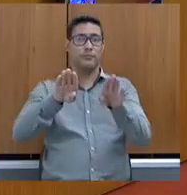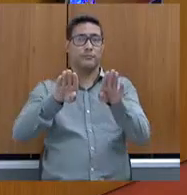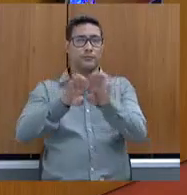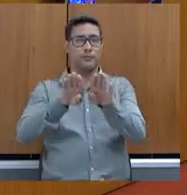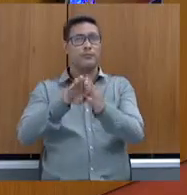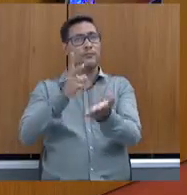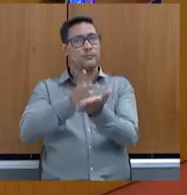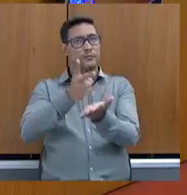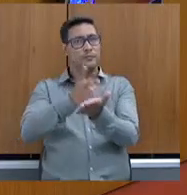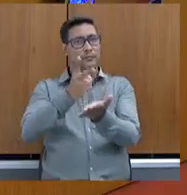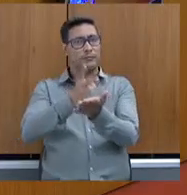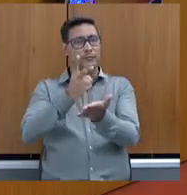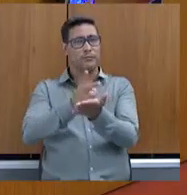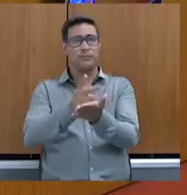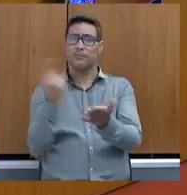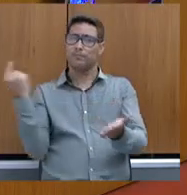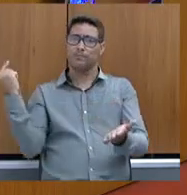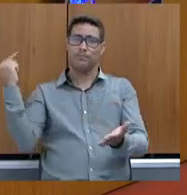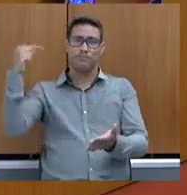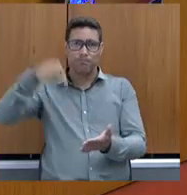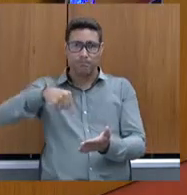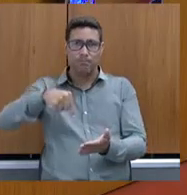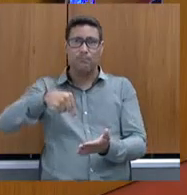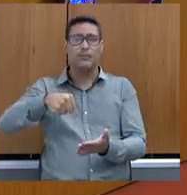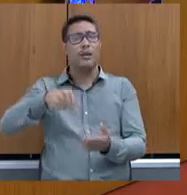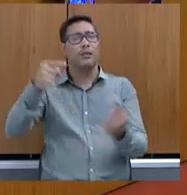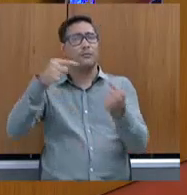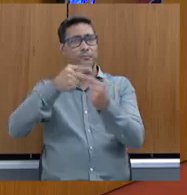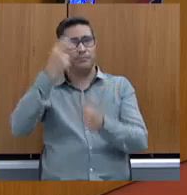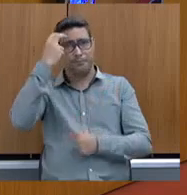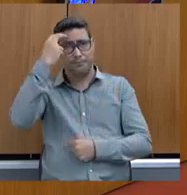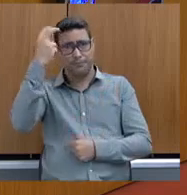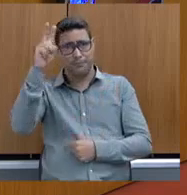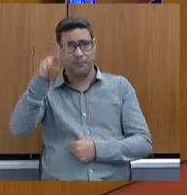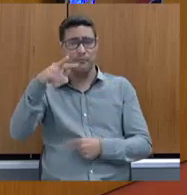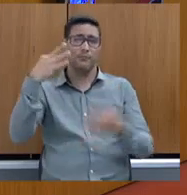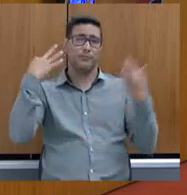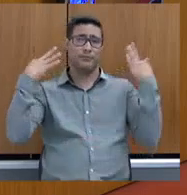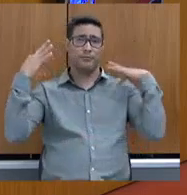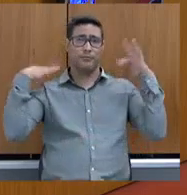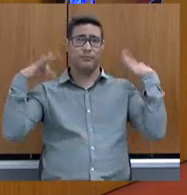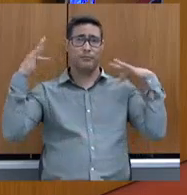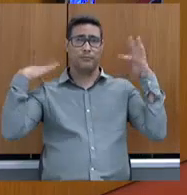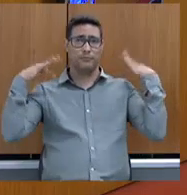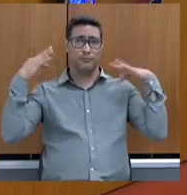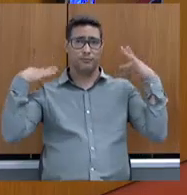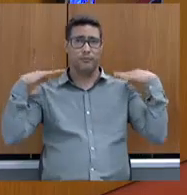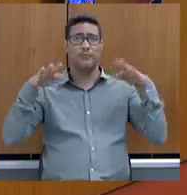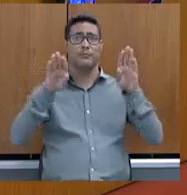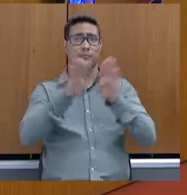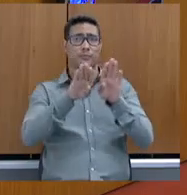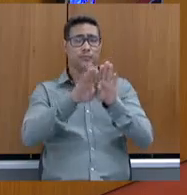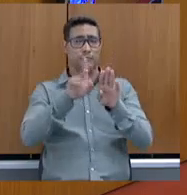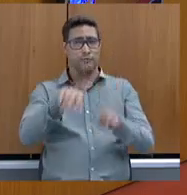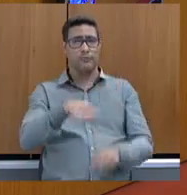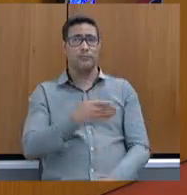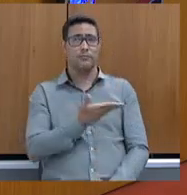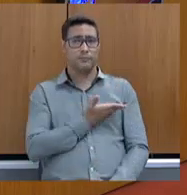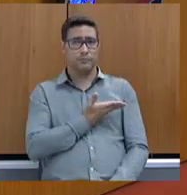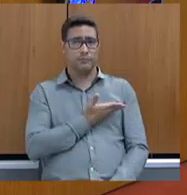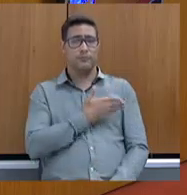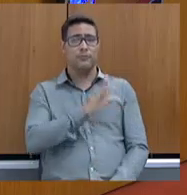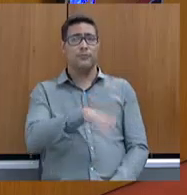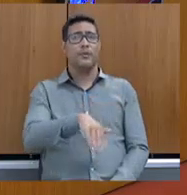muito atuante Nas questões inerentes à cultura ao turismo Extra agradecer a presença do nosso amigo grande